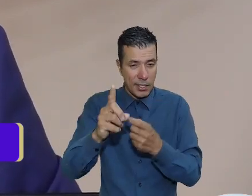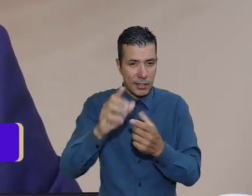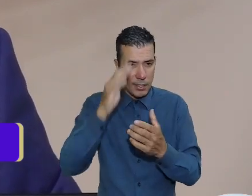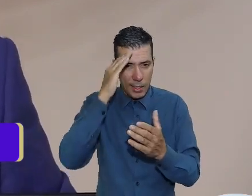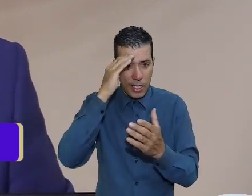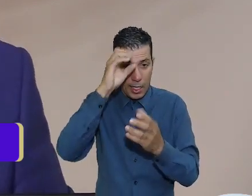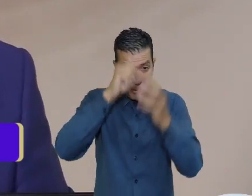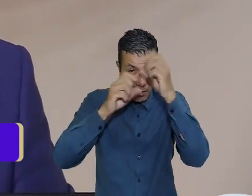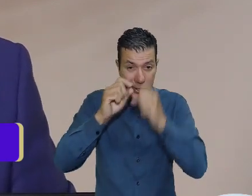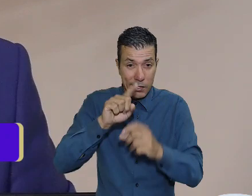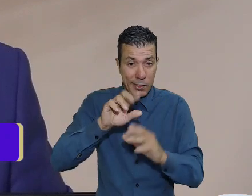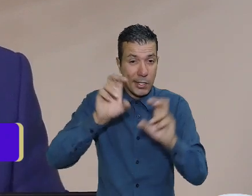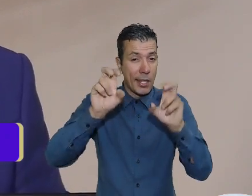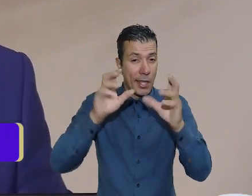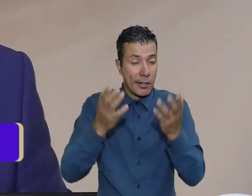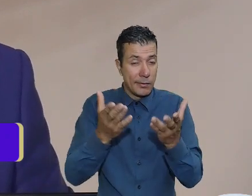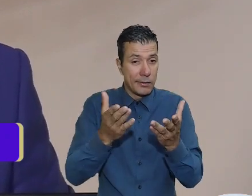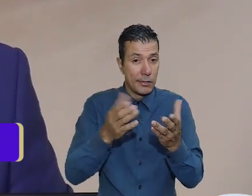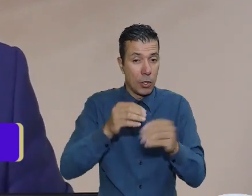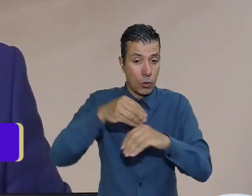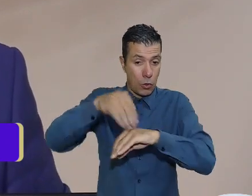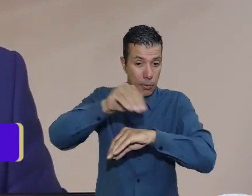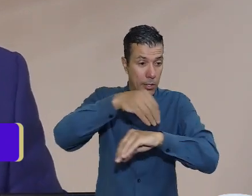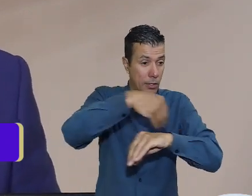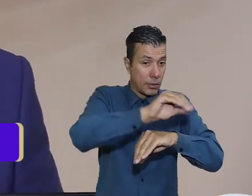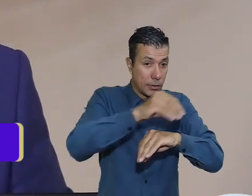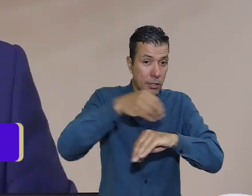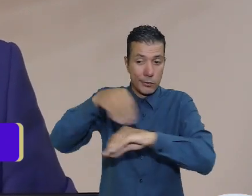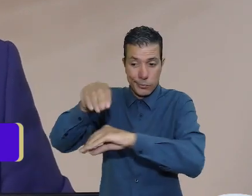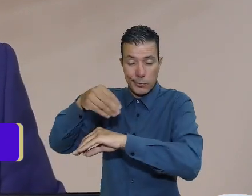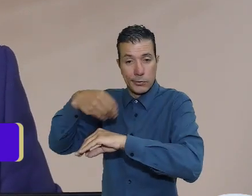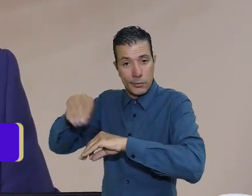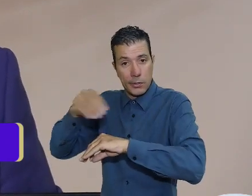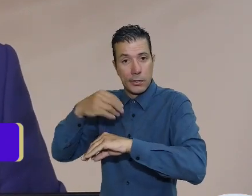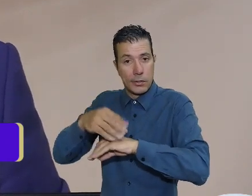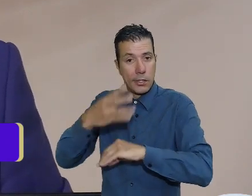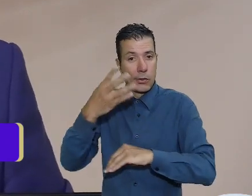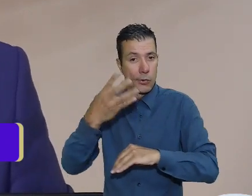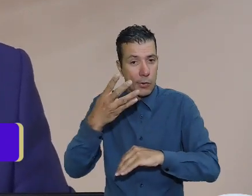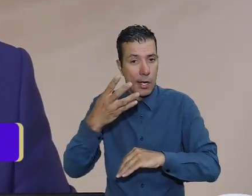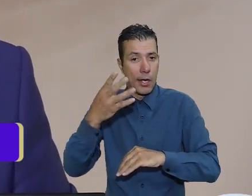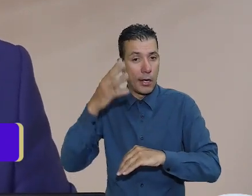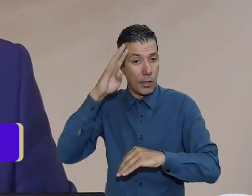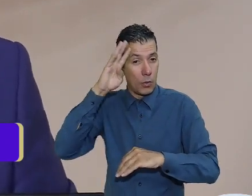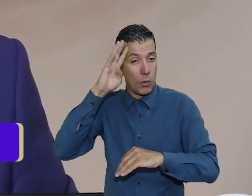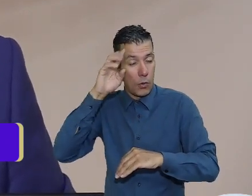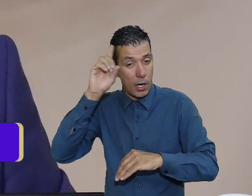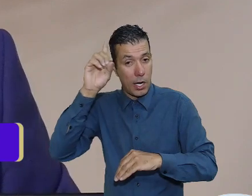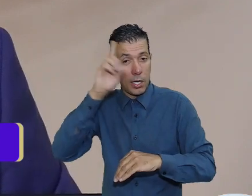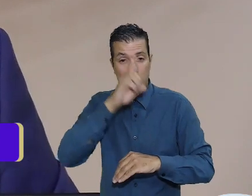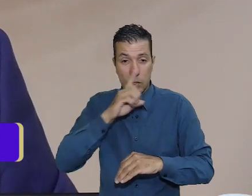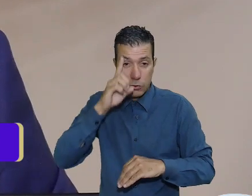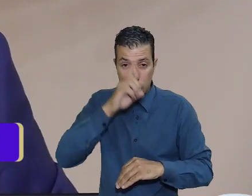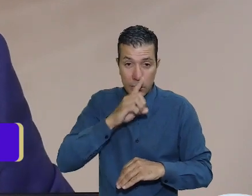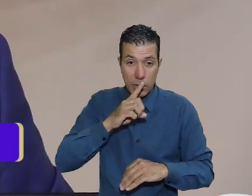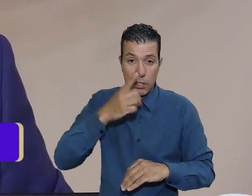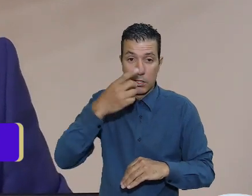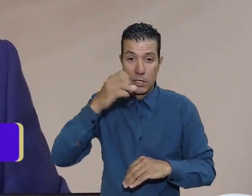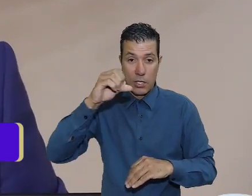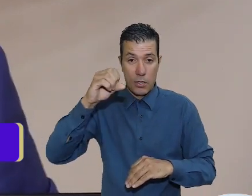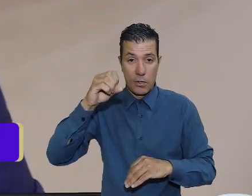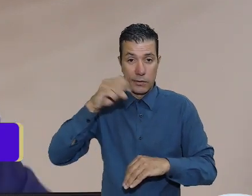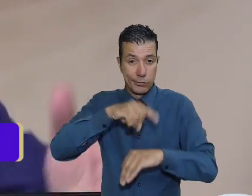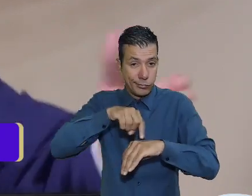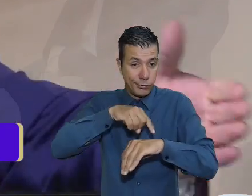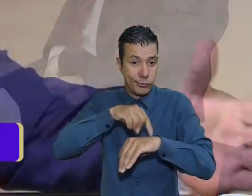Então, compartilhe, esteja pronto nos próximos dias, nas próximas quartas e também nos domingos às 19h30. Você é o